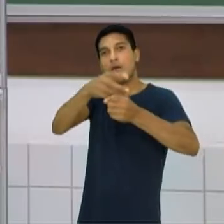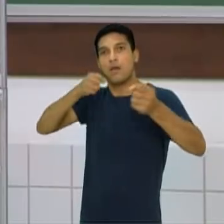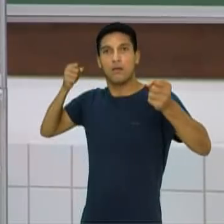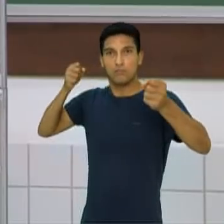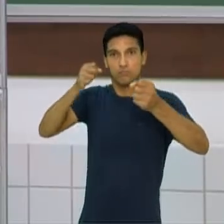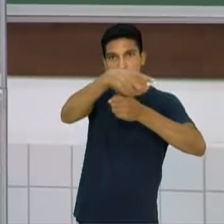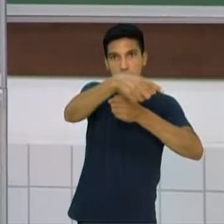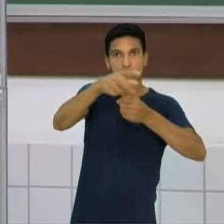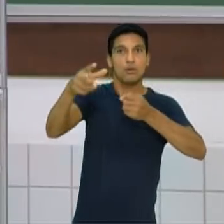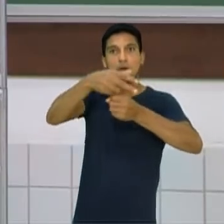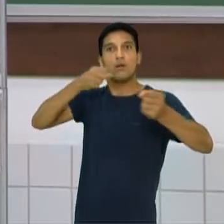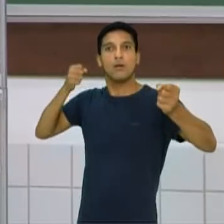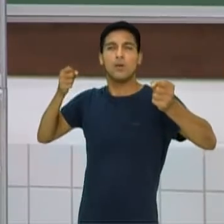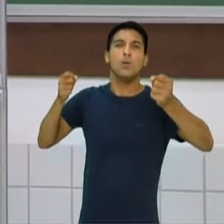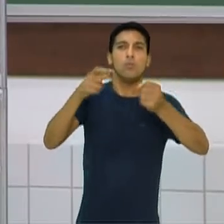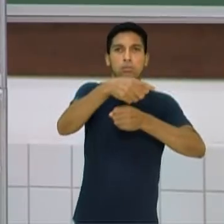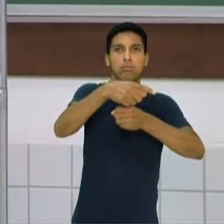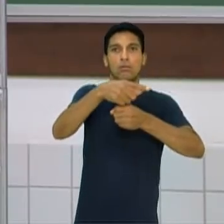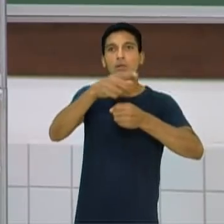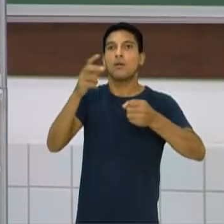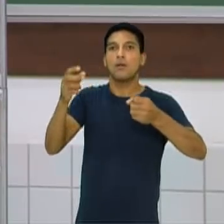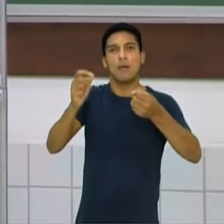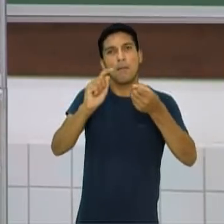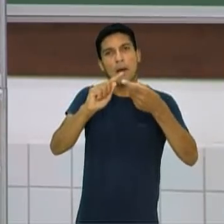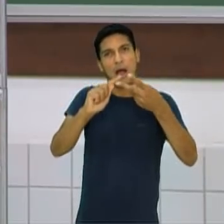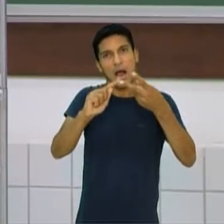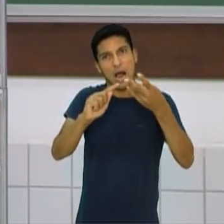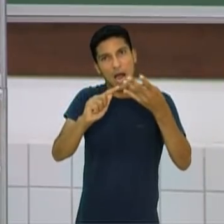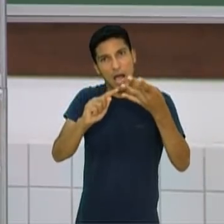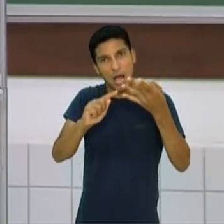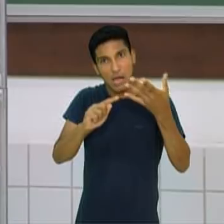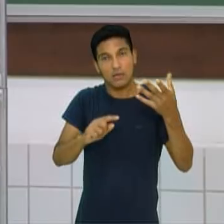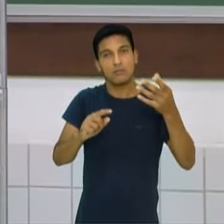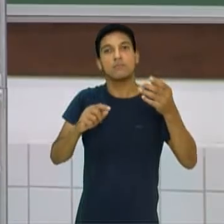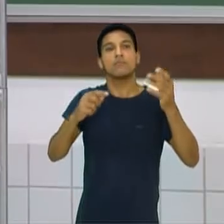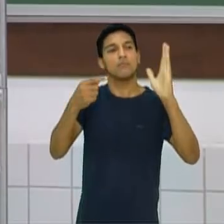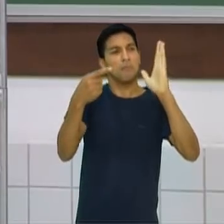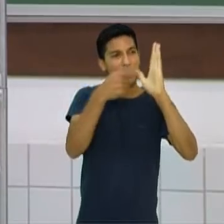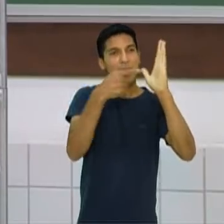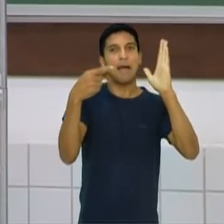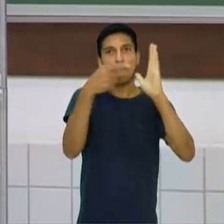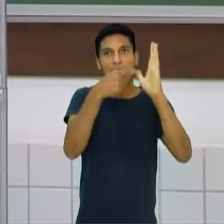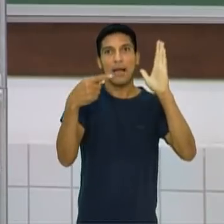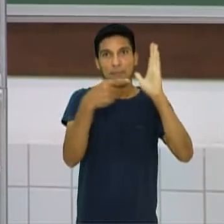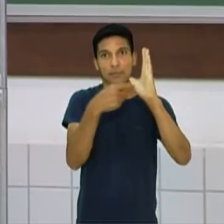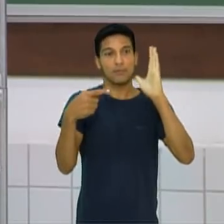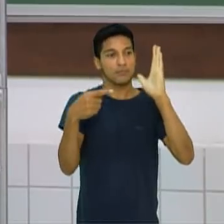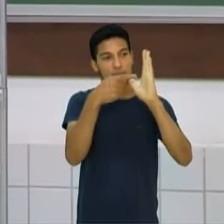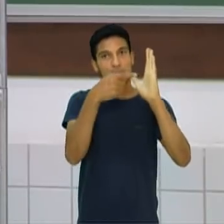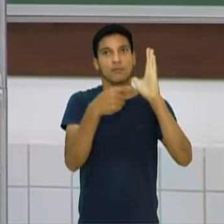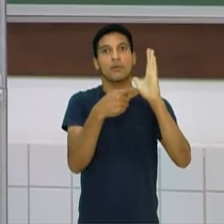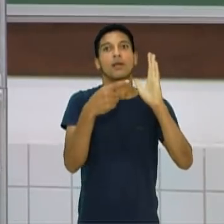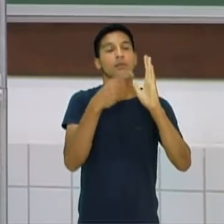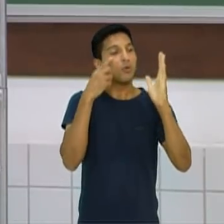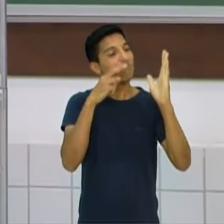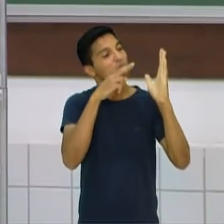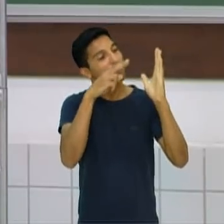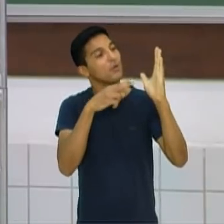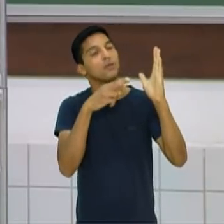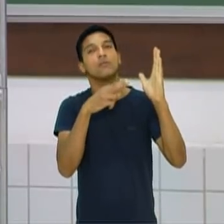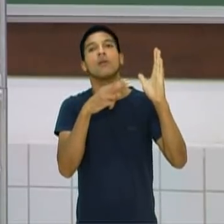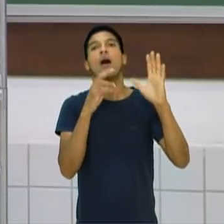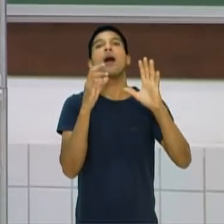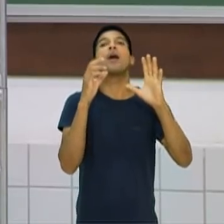final de todos os disparos é que é feita a soma da pontuação dele naquela distância, tá bom? Faltou